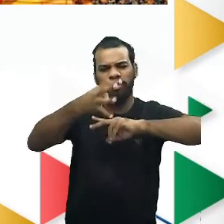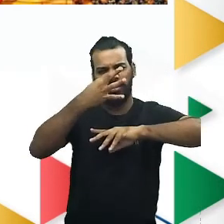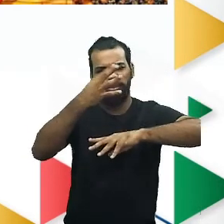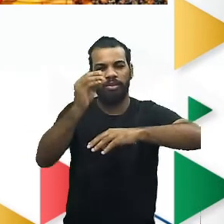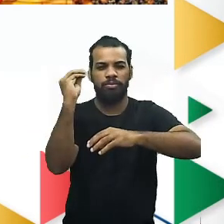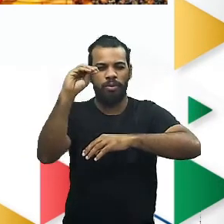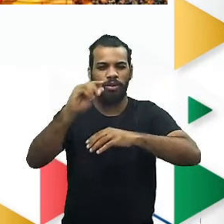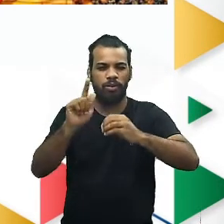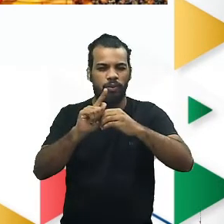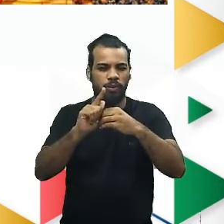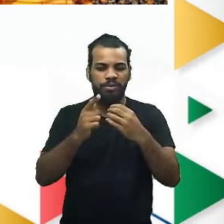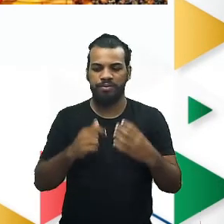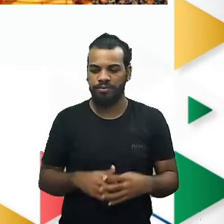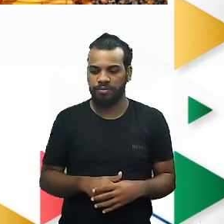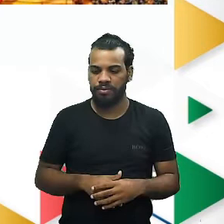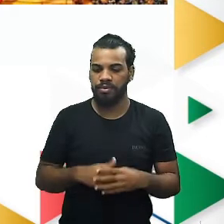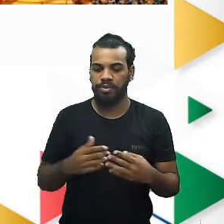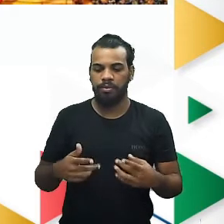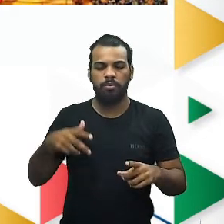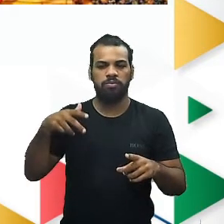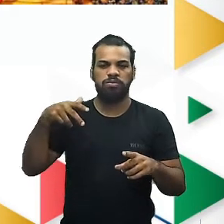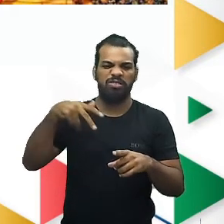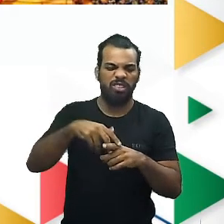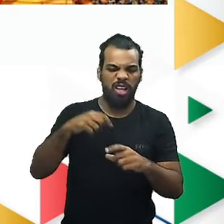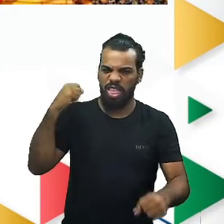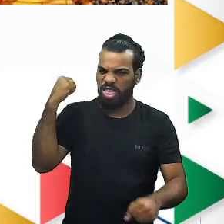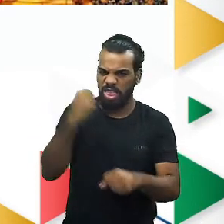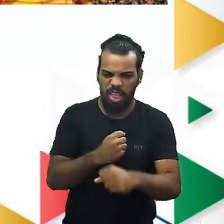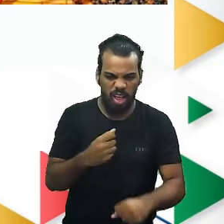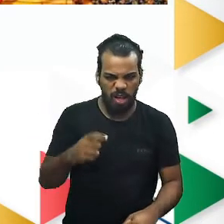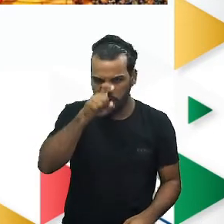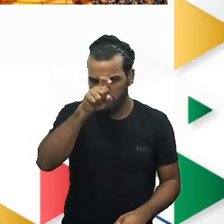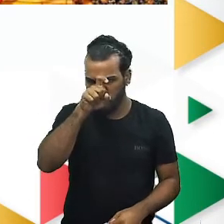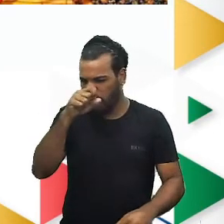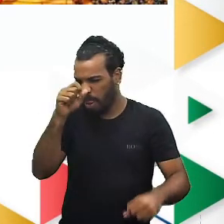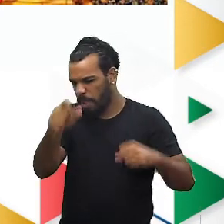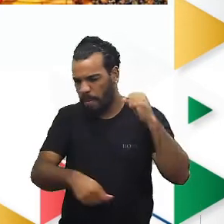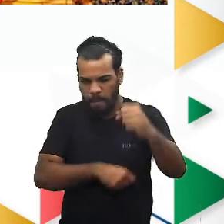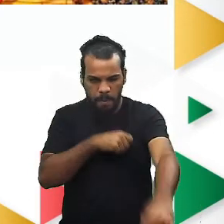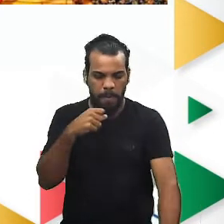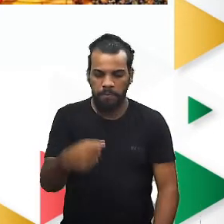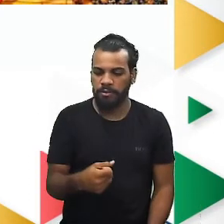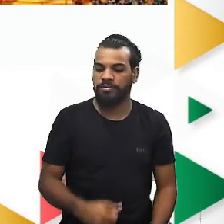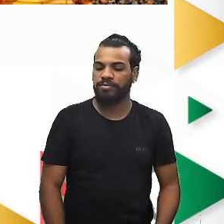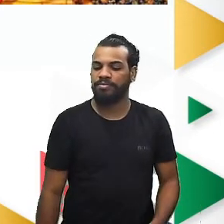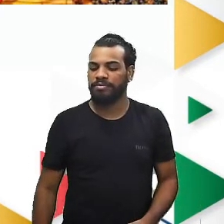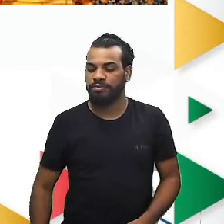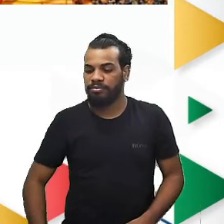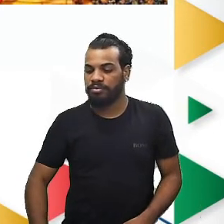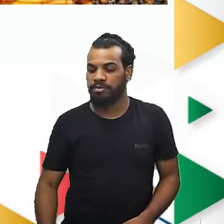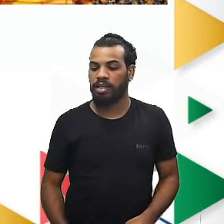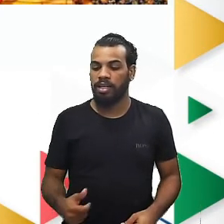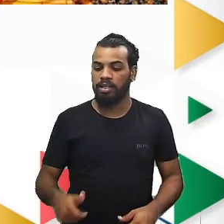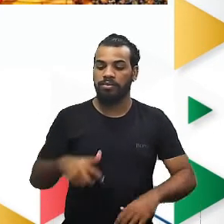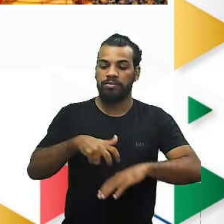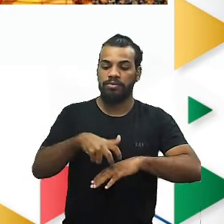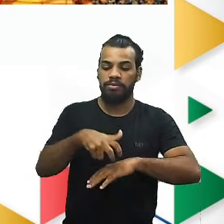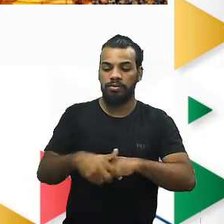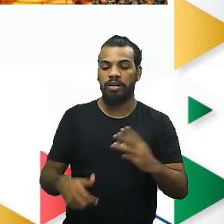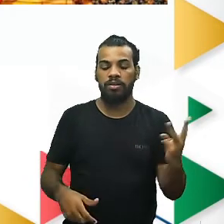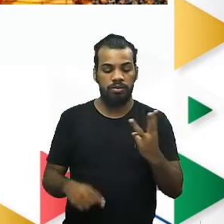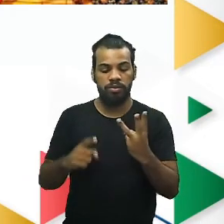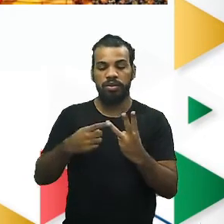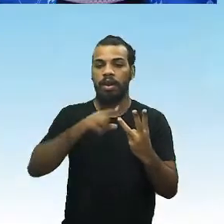quando ela gira, já cai em cima de uma bruxa, já mata a bruxa, então a irmã da bruxa começa... Enfim, aí ela entra para essa peregrinação, né? Com esses três, né? Que é